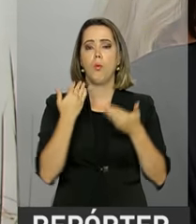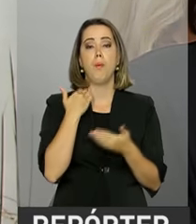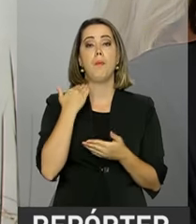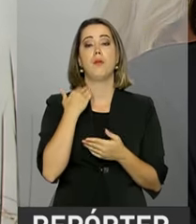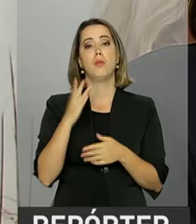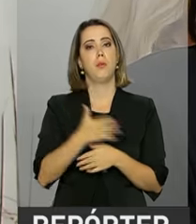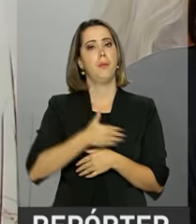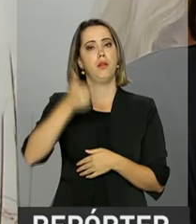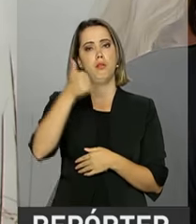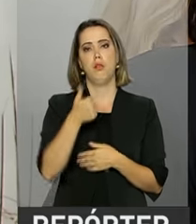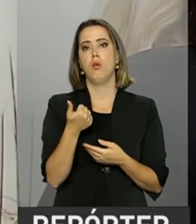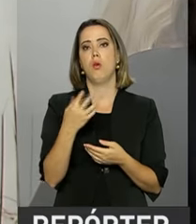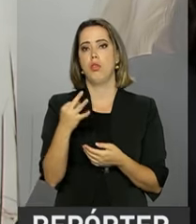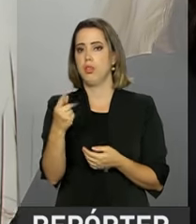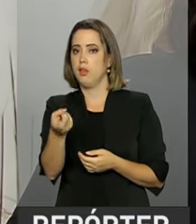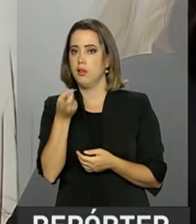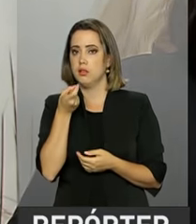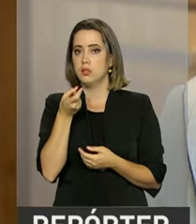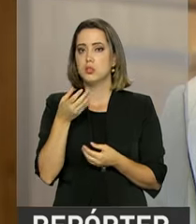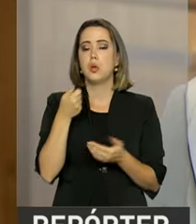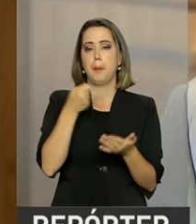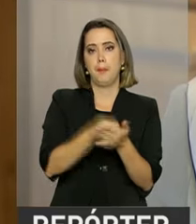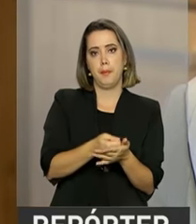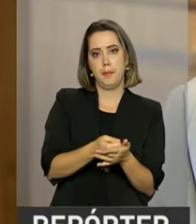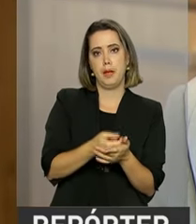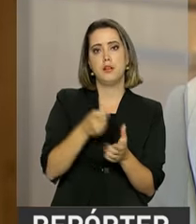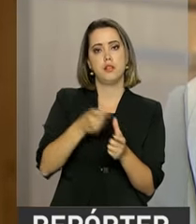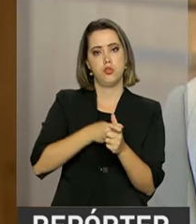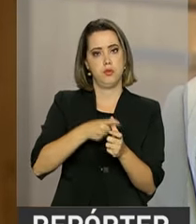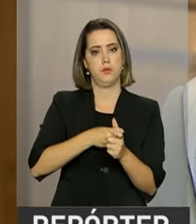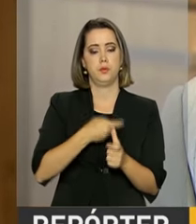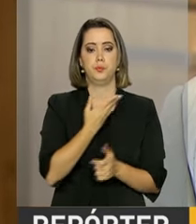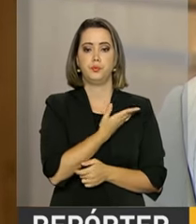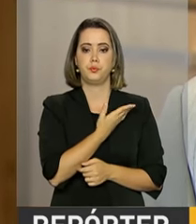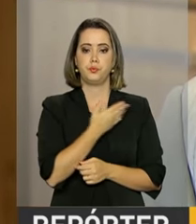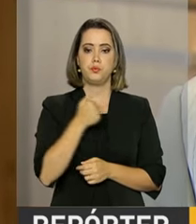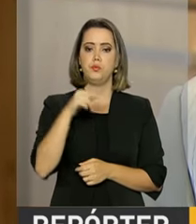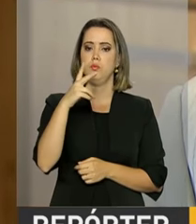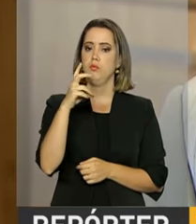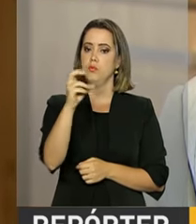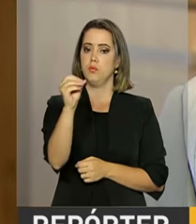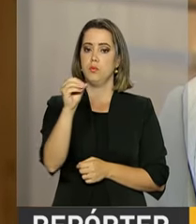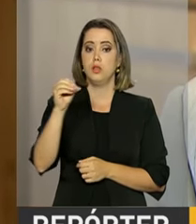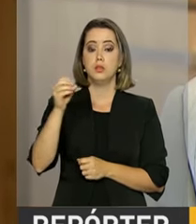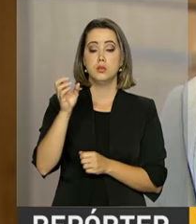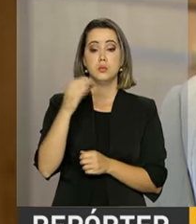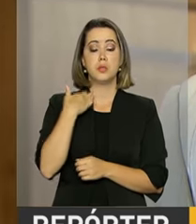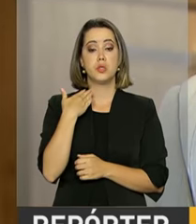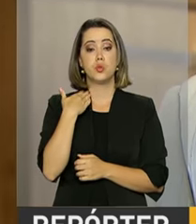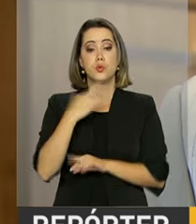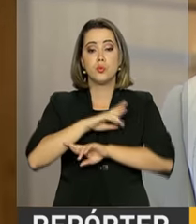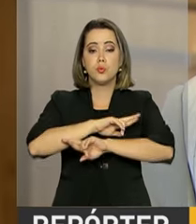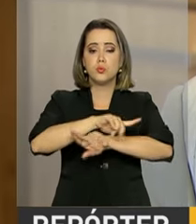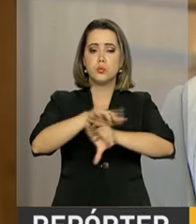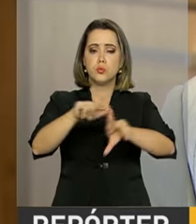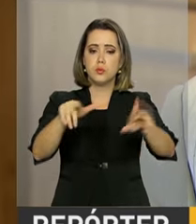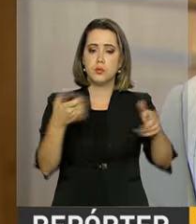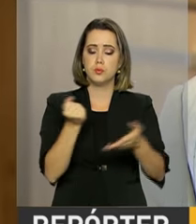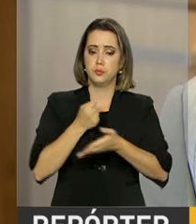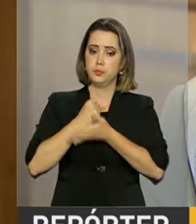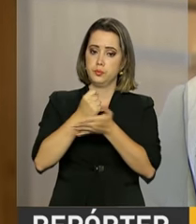tem a taxa mais baixa que cubra o saldo devedor dele tem que pesquisar entre as mais de 50 instituições financeiras que oferecem